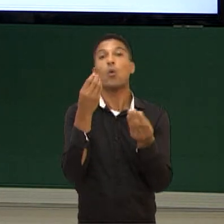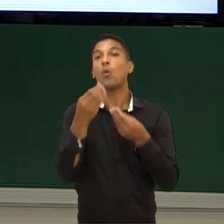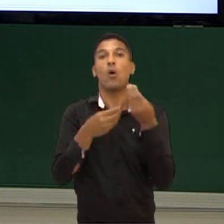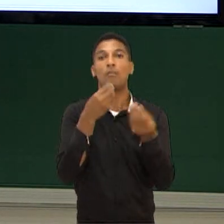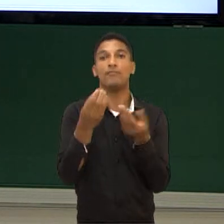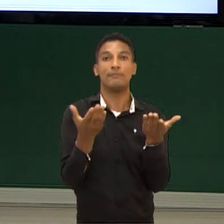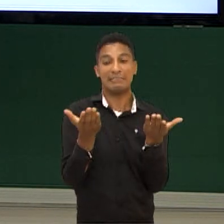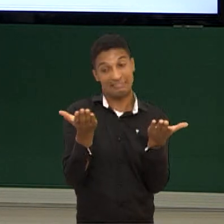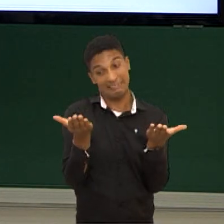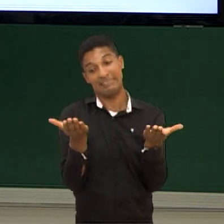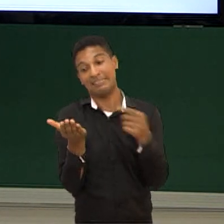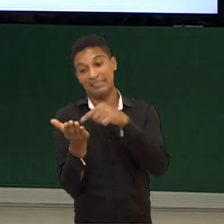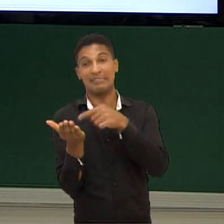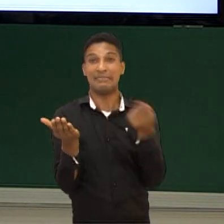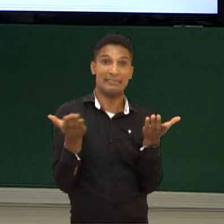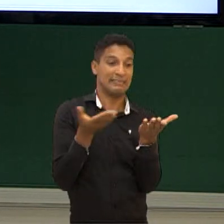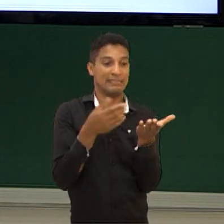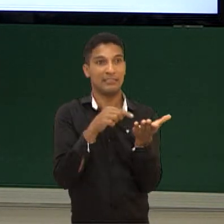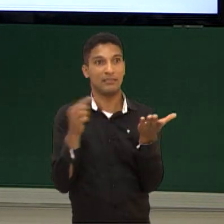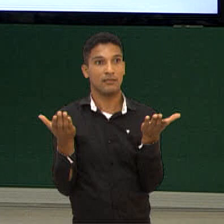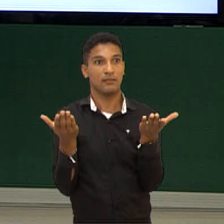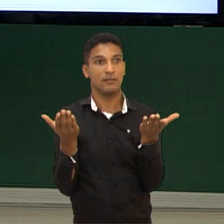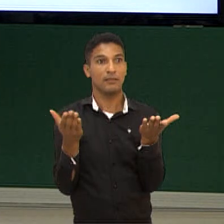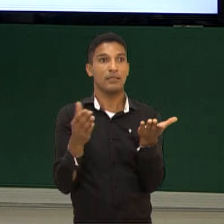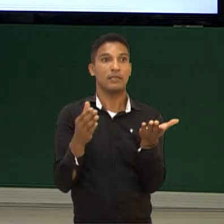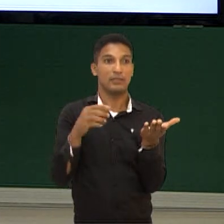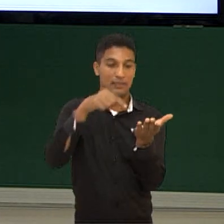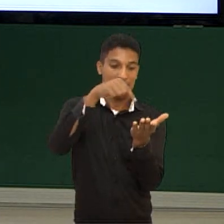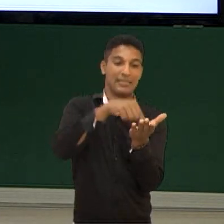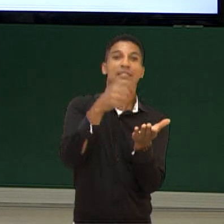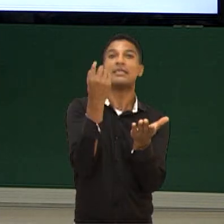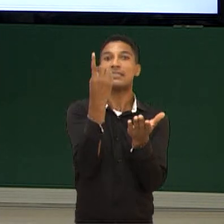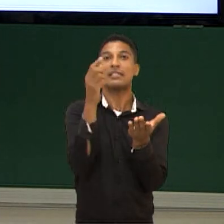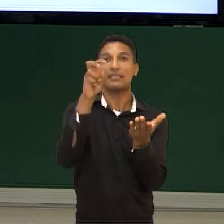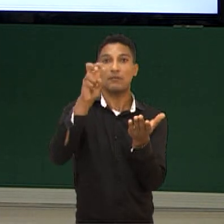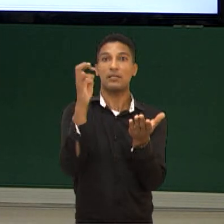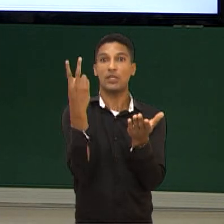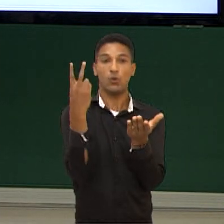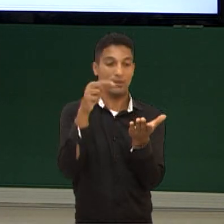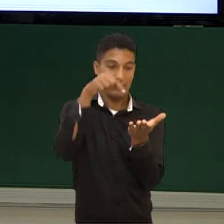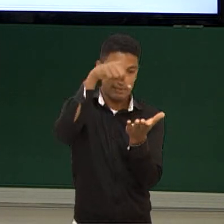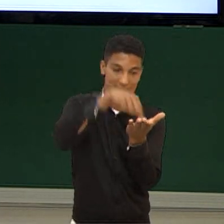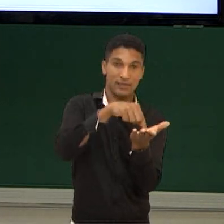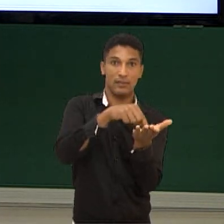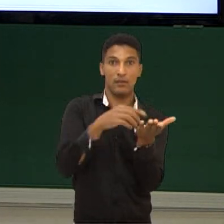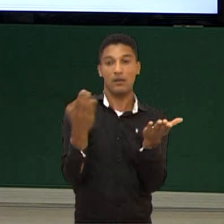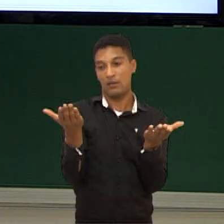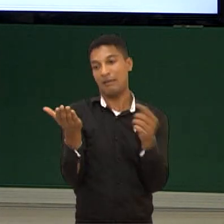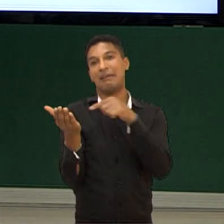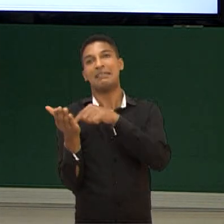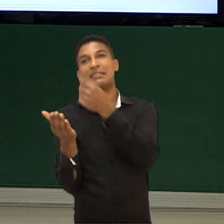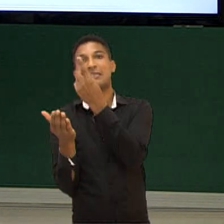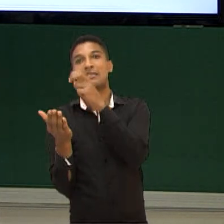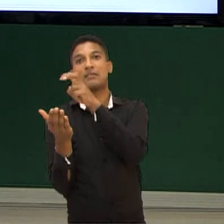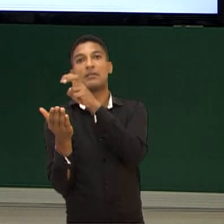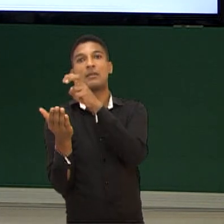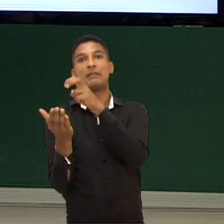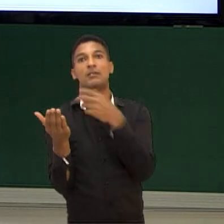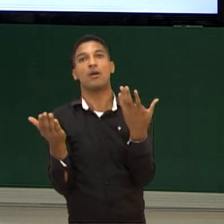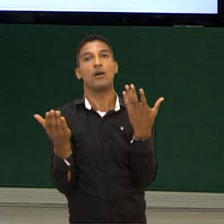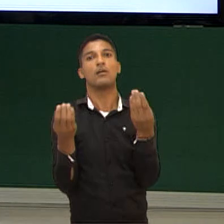Então, o que eu vou fazer? Se eu tirei 152 de um lado da minha igualdade, o que eu devo